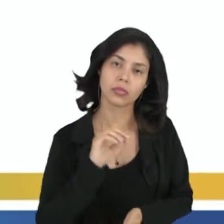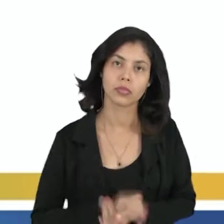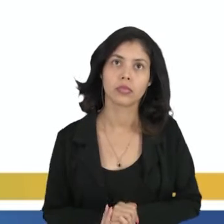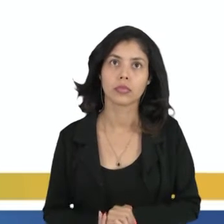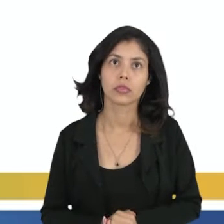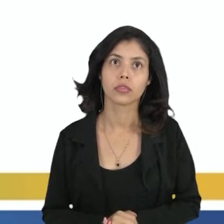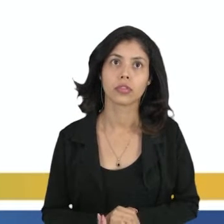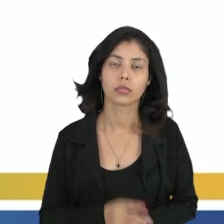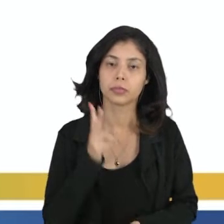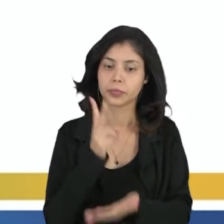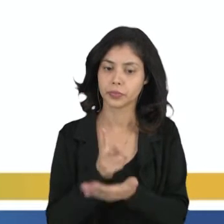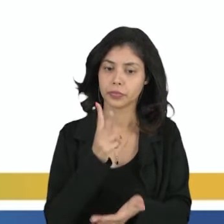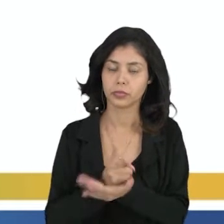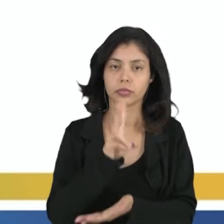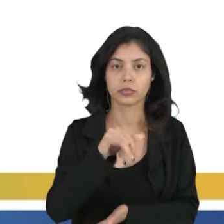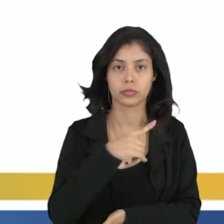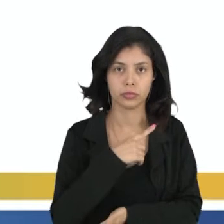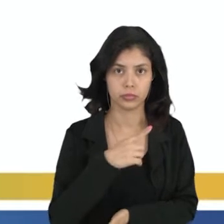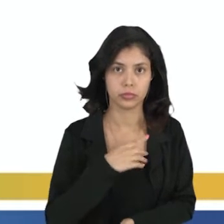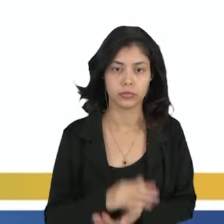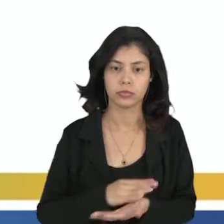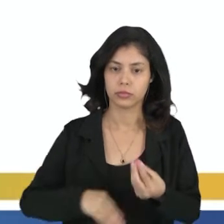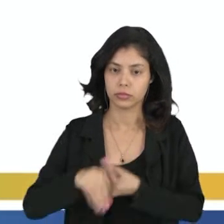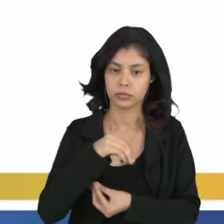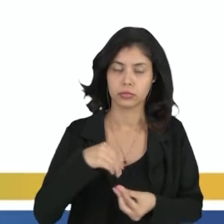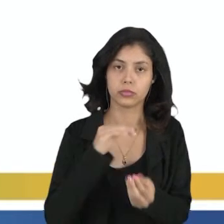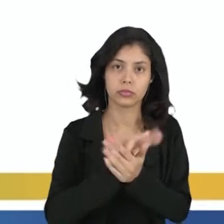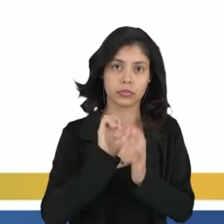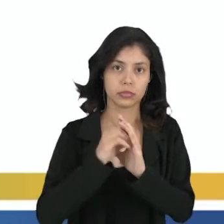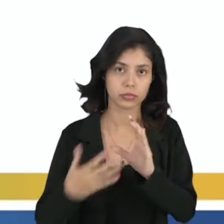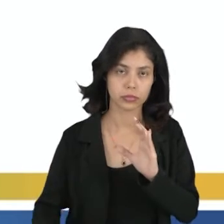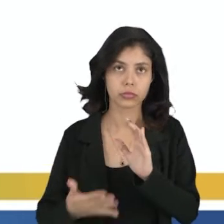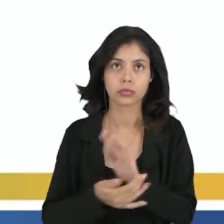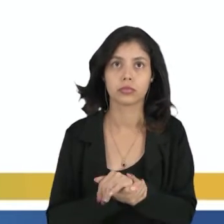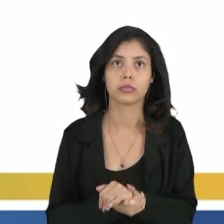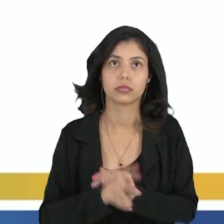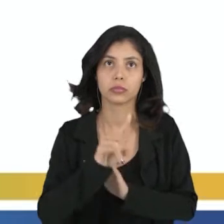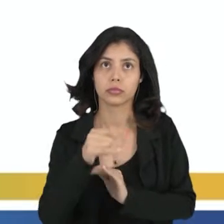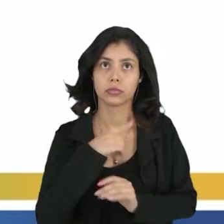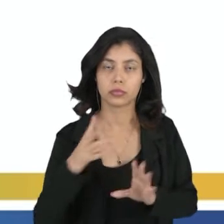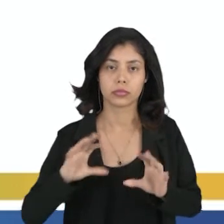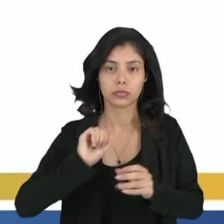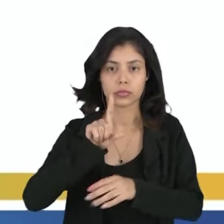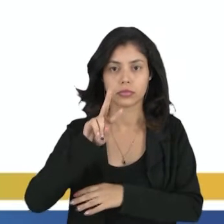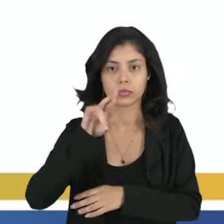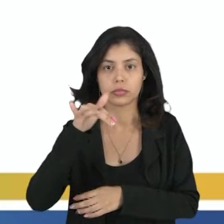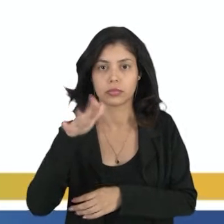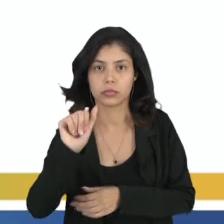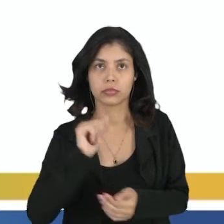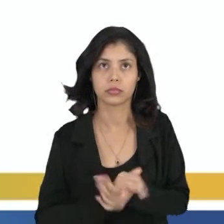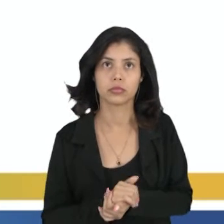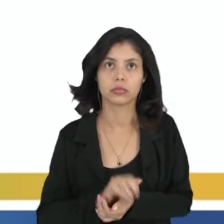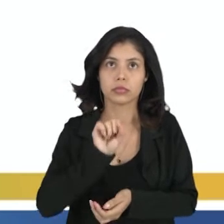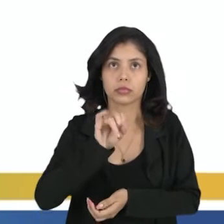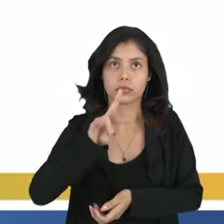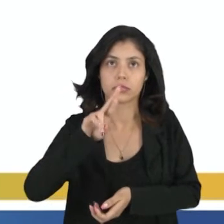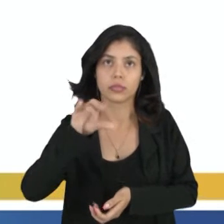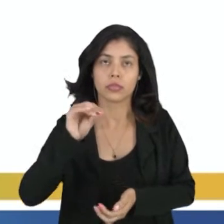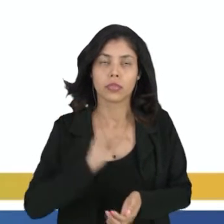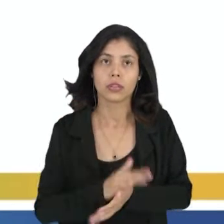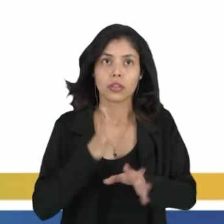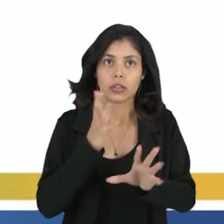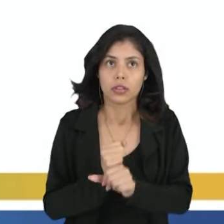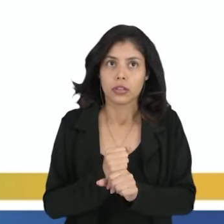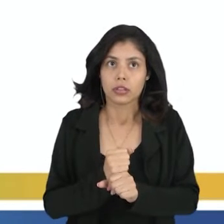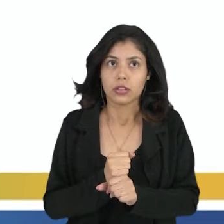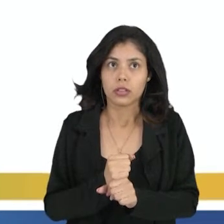Então, todas as vezes que você tiver uma reação com essa característica, ela será classificada como síntese ou adição.